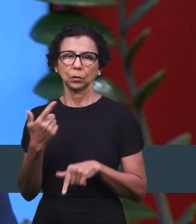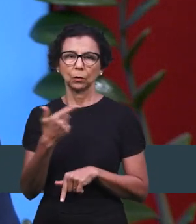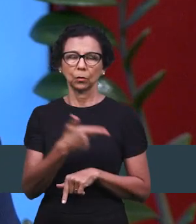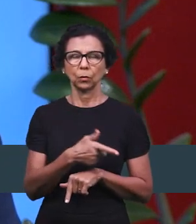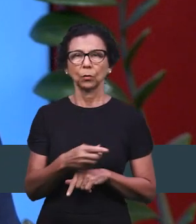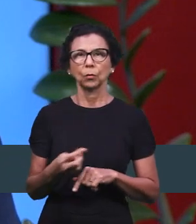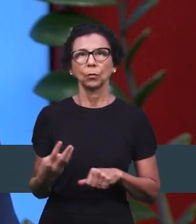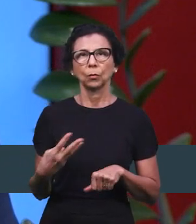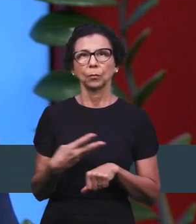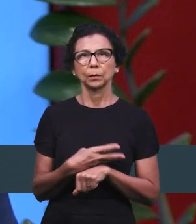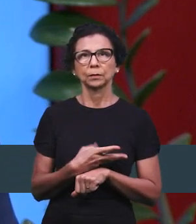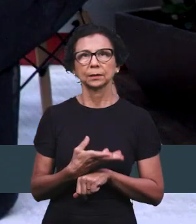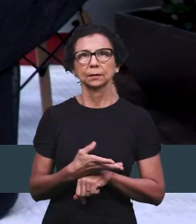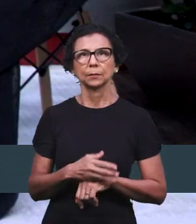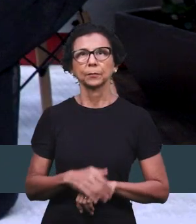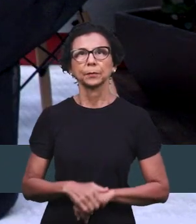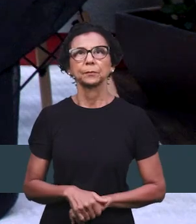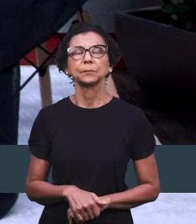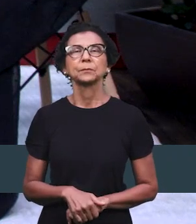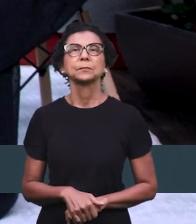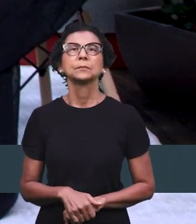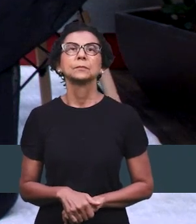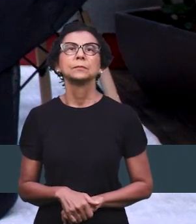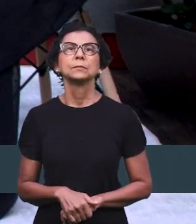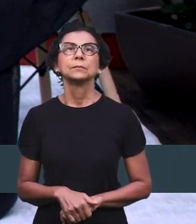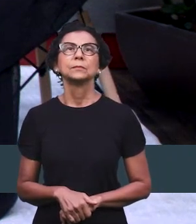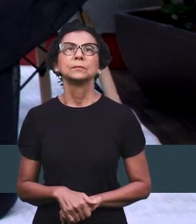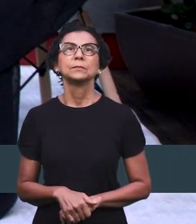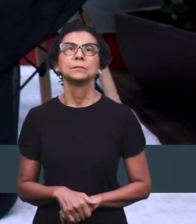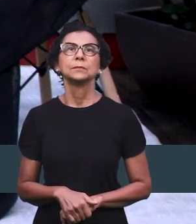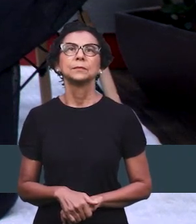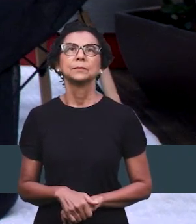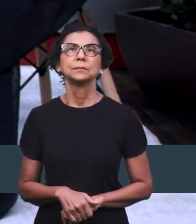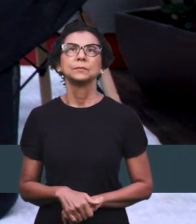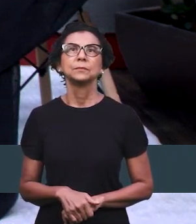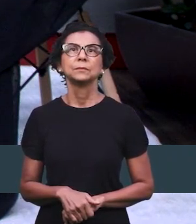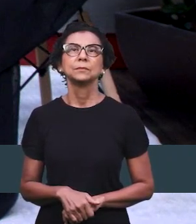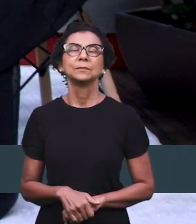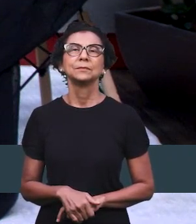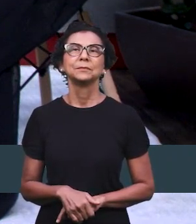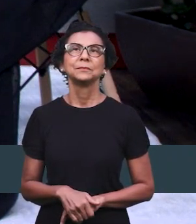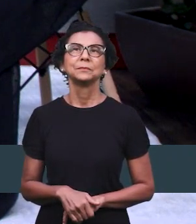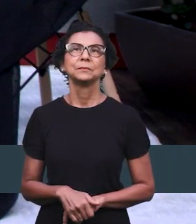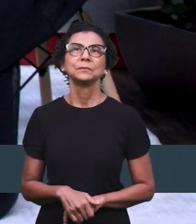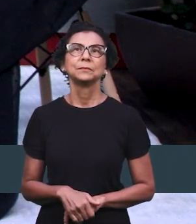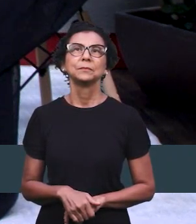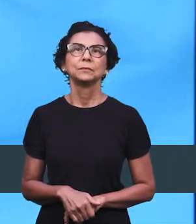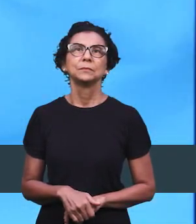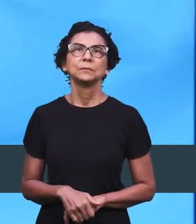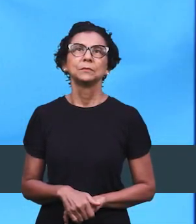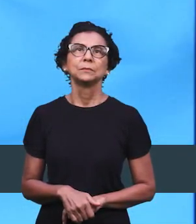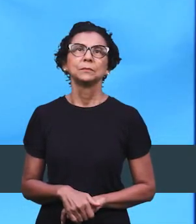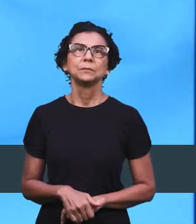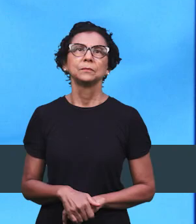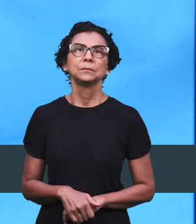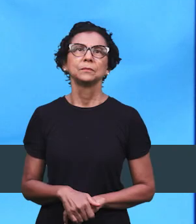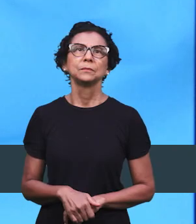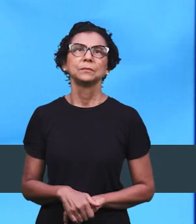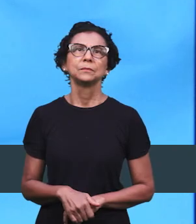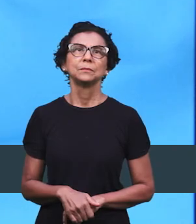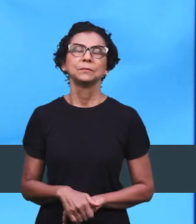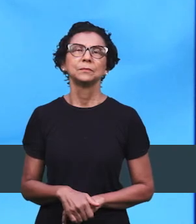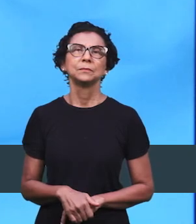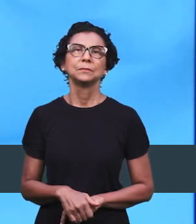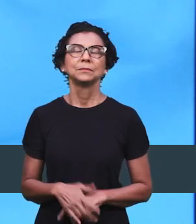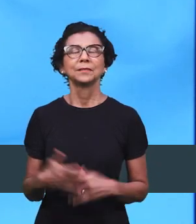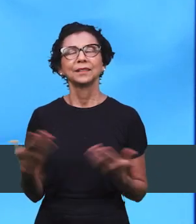conosco a partir de lá. E também a gente vai deixar aqui o telefone, se o pessoal quiser falar. Agora, eu queria falar que o